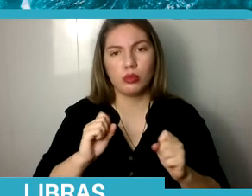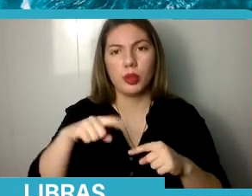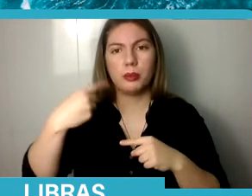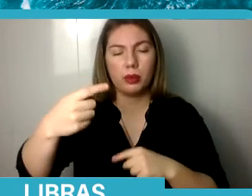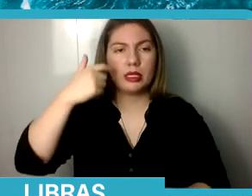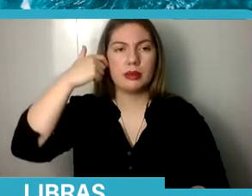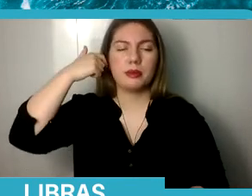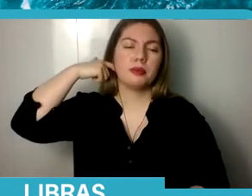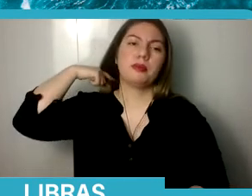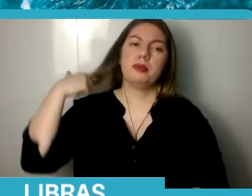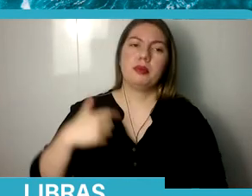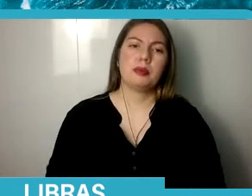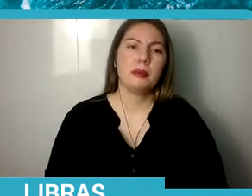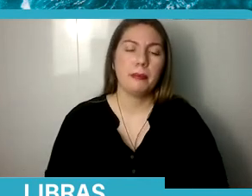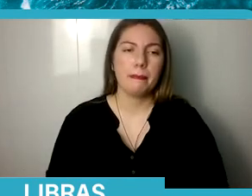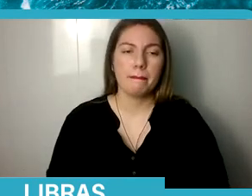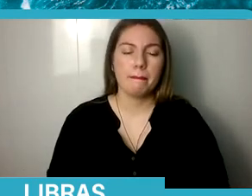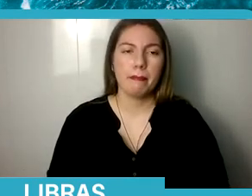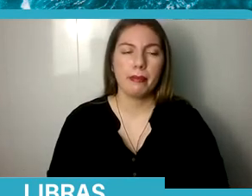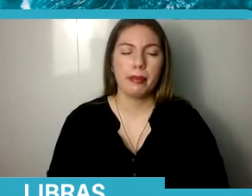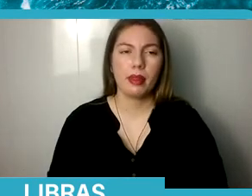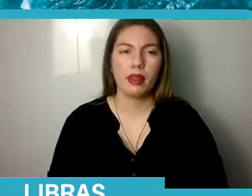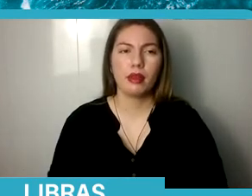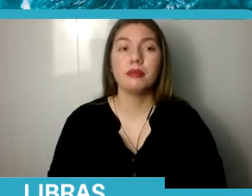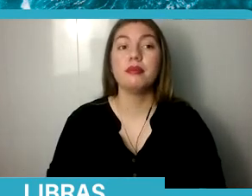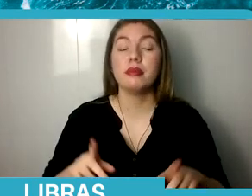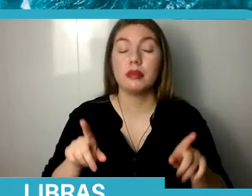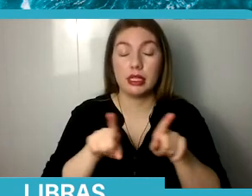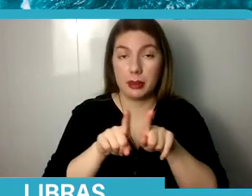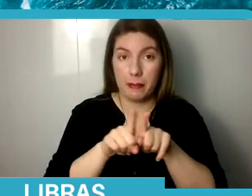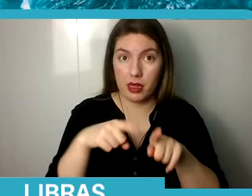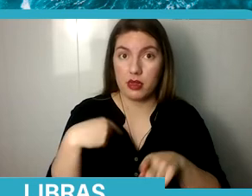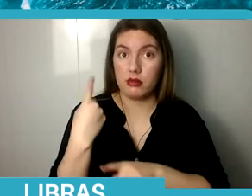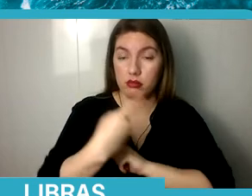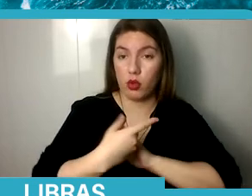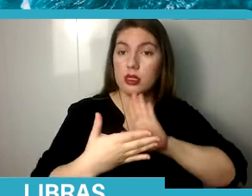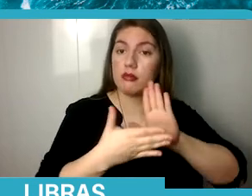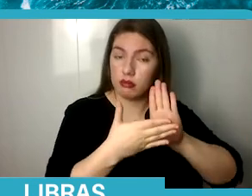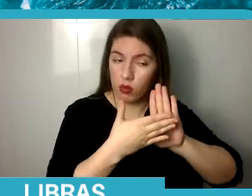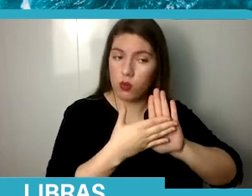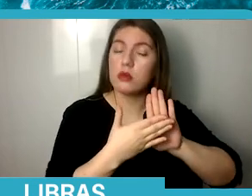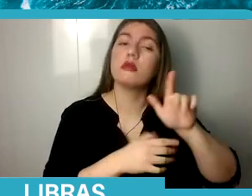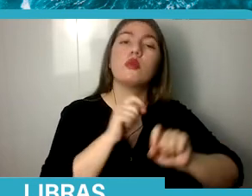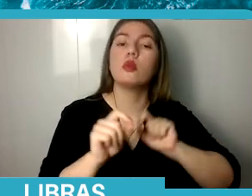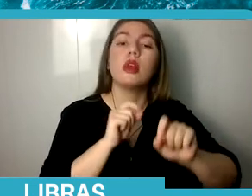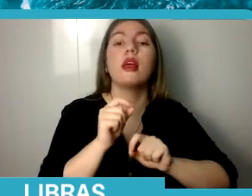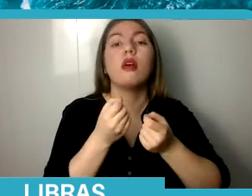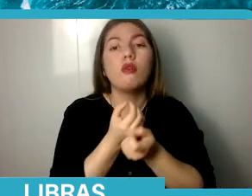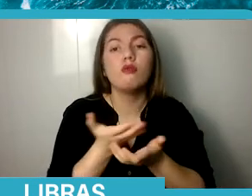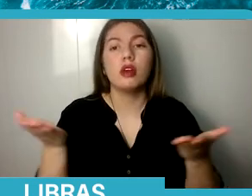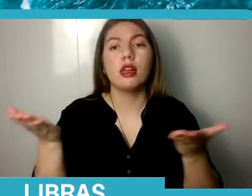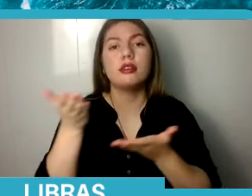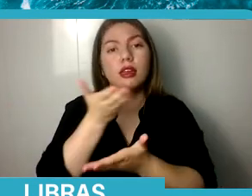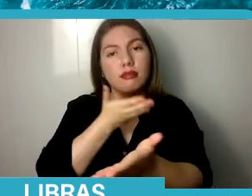por favor Oi e a gente se propõe a ser uma empresa que oferece troca as positivas